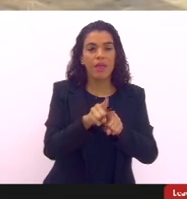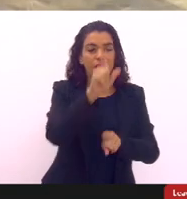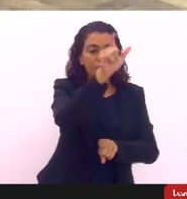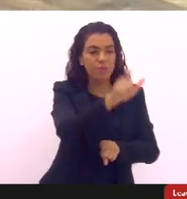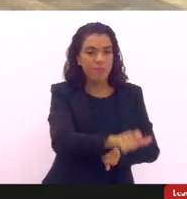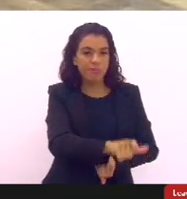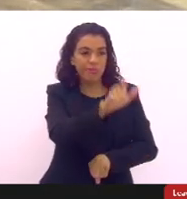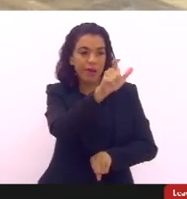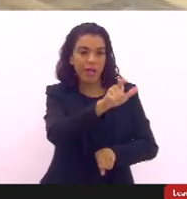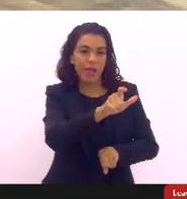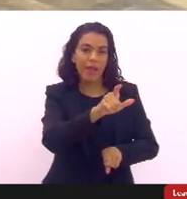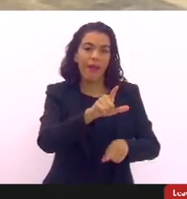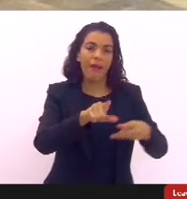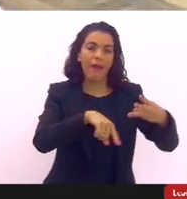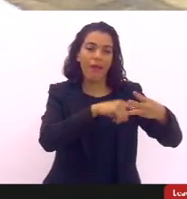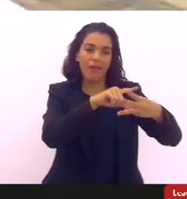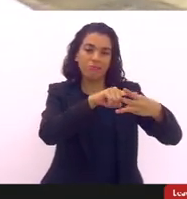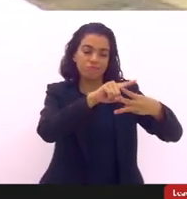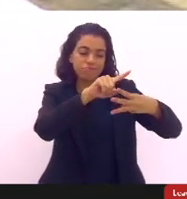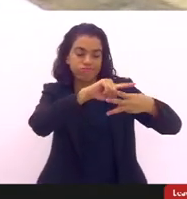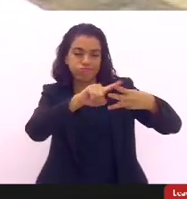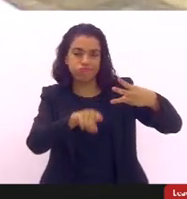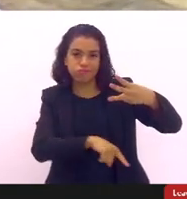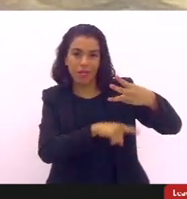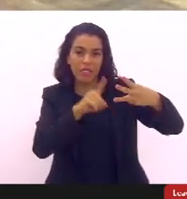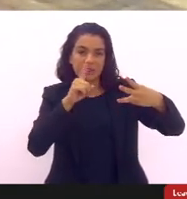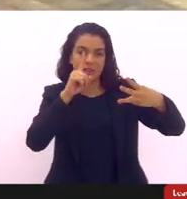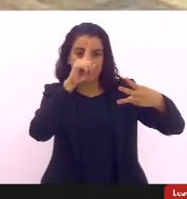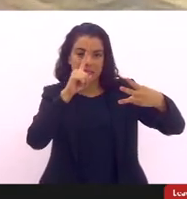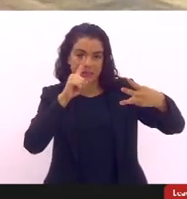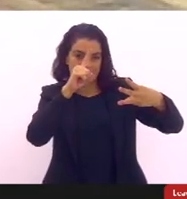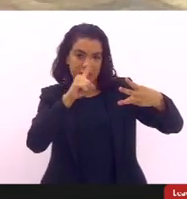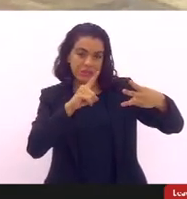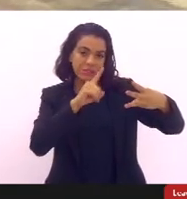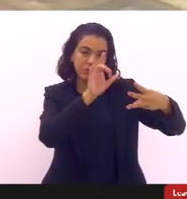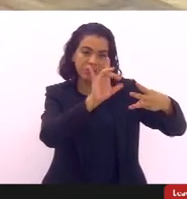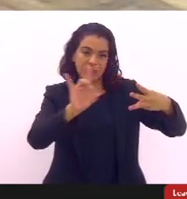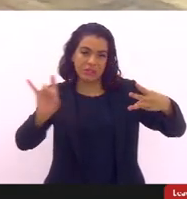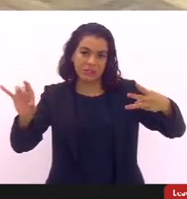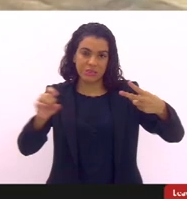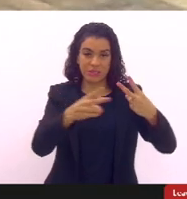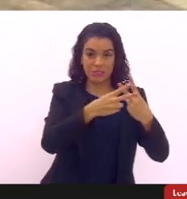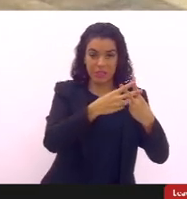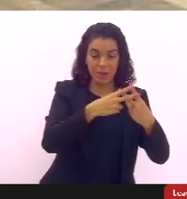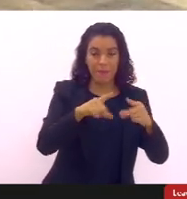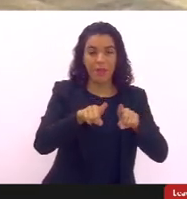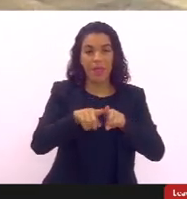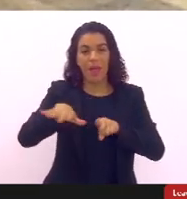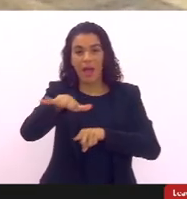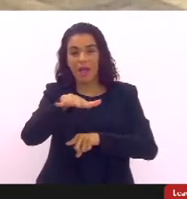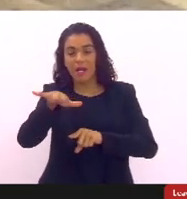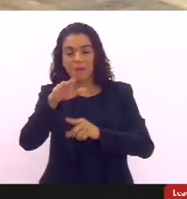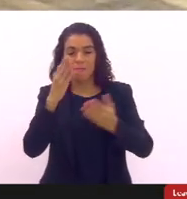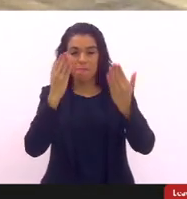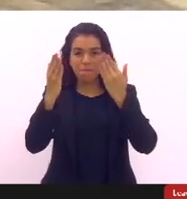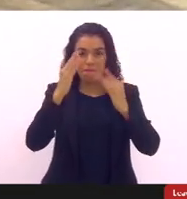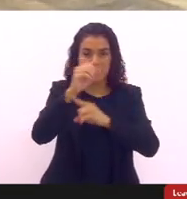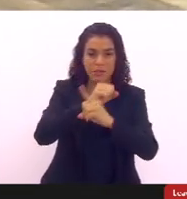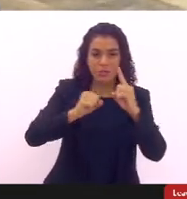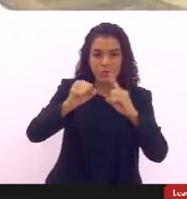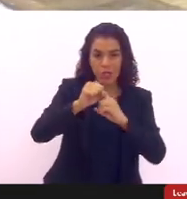que é a classificação do preso, toda a parte psicossocial, que são os relatórios